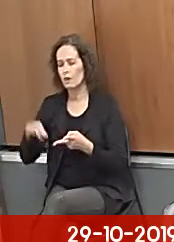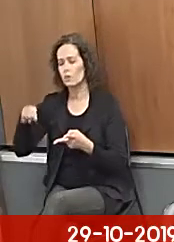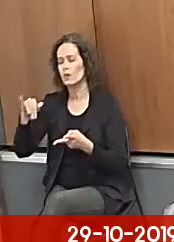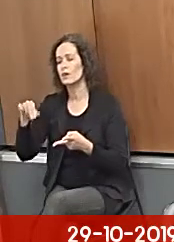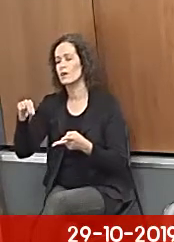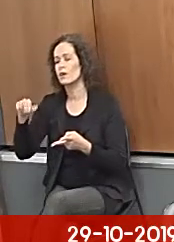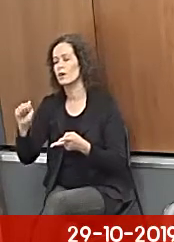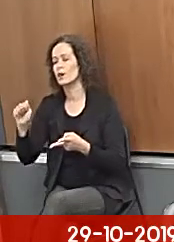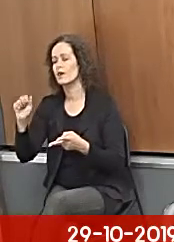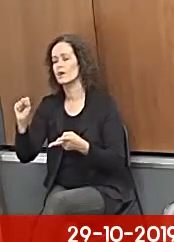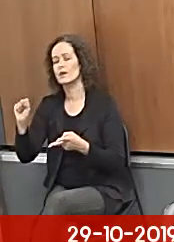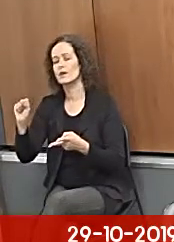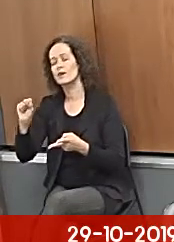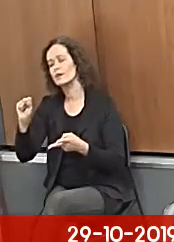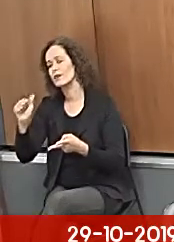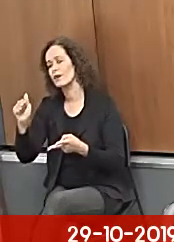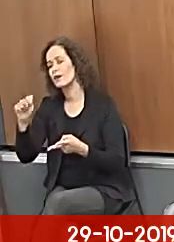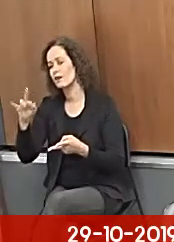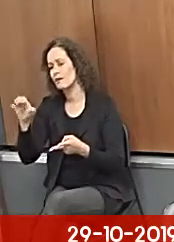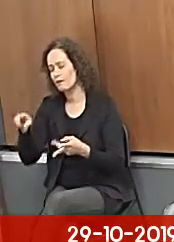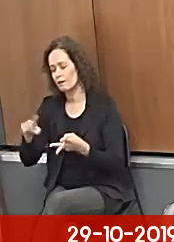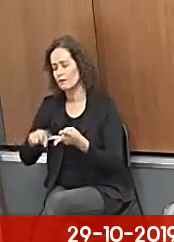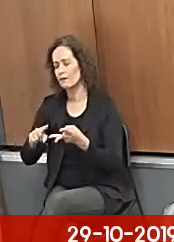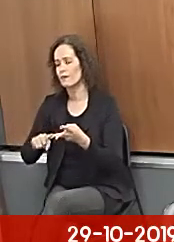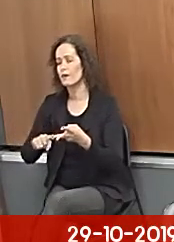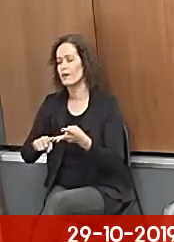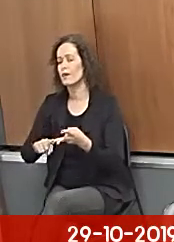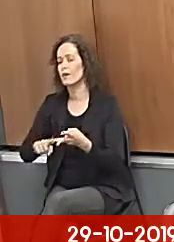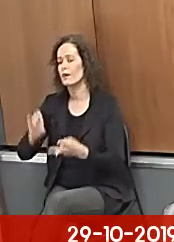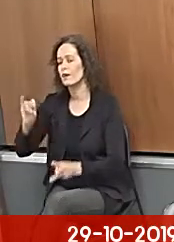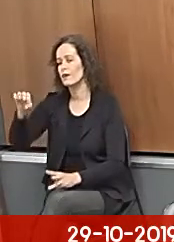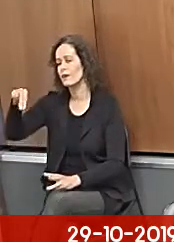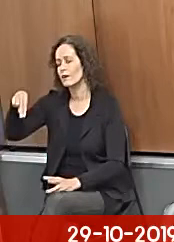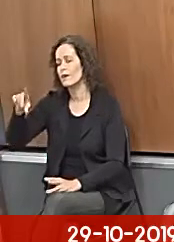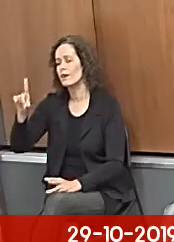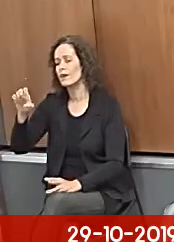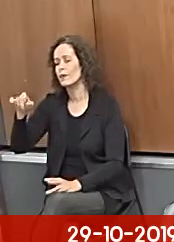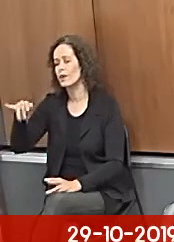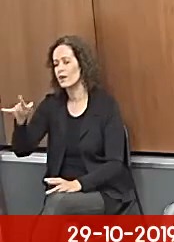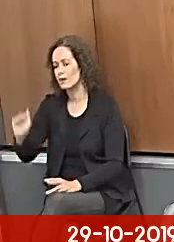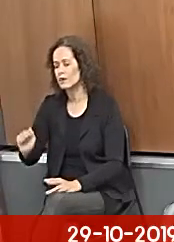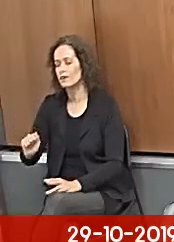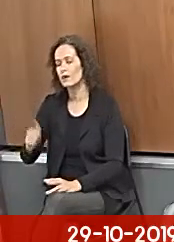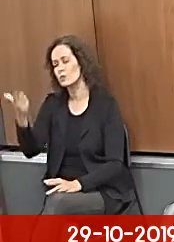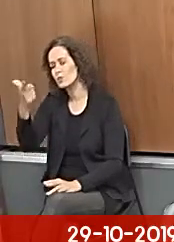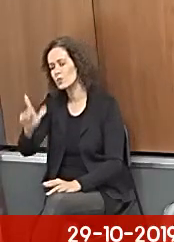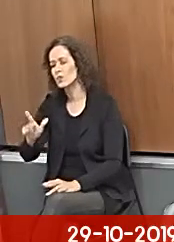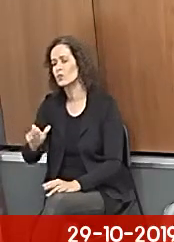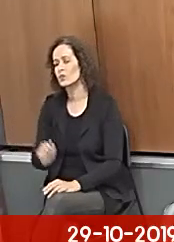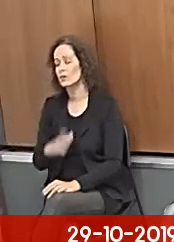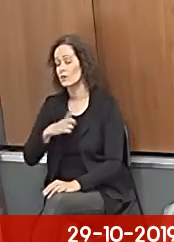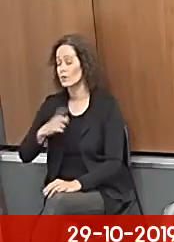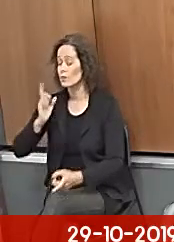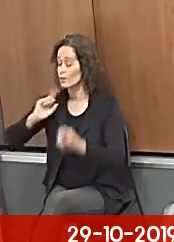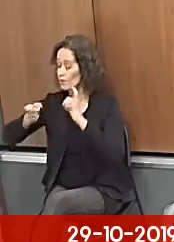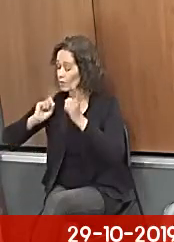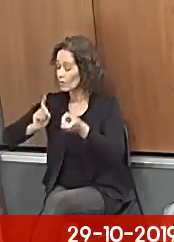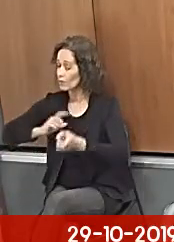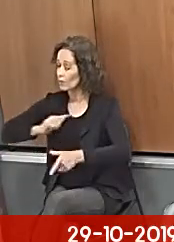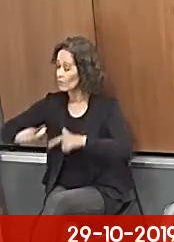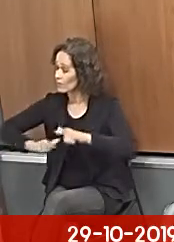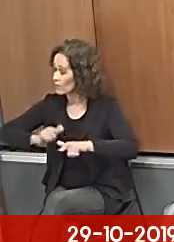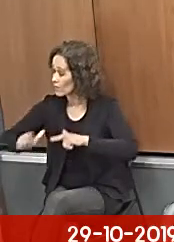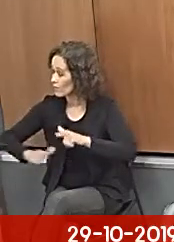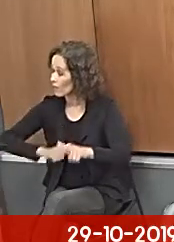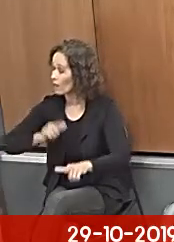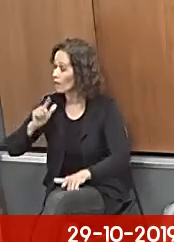e Independência, e os outros convidados, município e Estado, tem uma reunião de trabalho